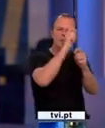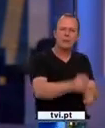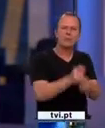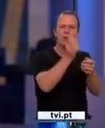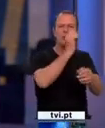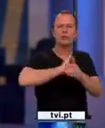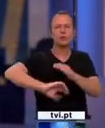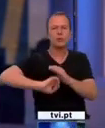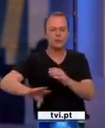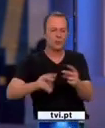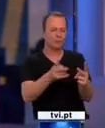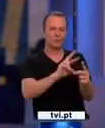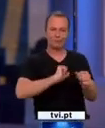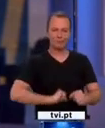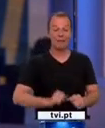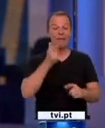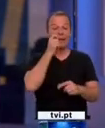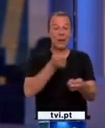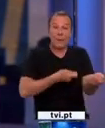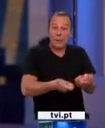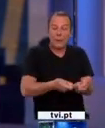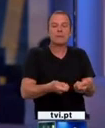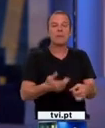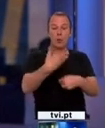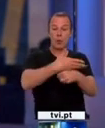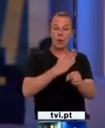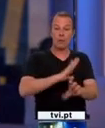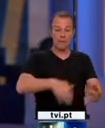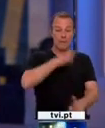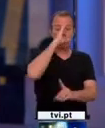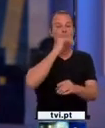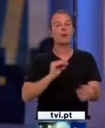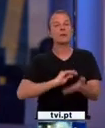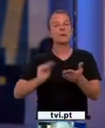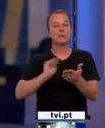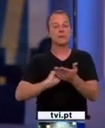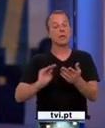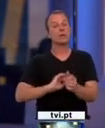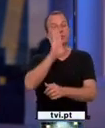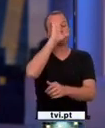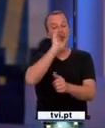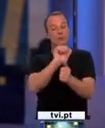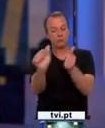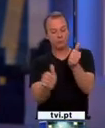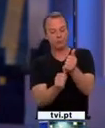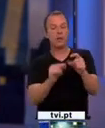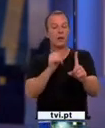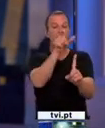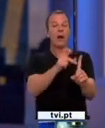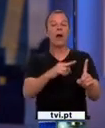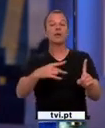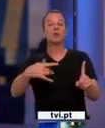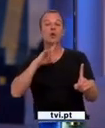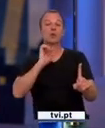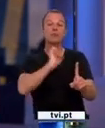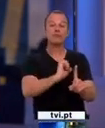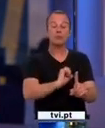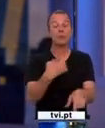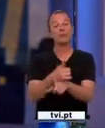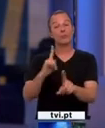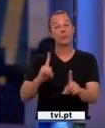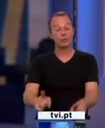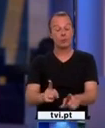quem negociou isto tudo foi o gabinete do Primeiro-Ministro através do Secretário de Estado, António Mendonça Mendes. E sabe porquê? Porque a CAP, dos